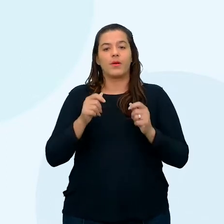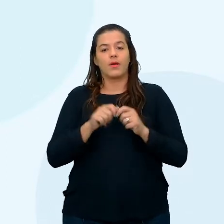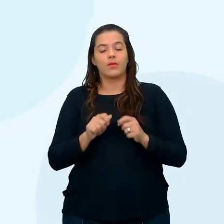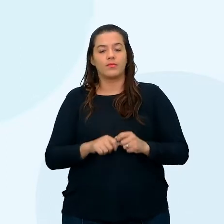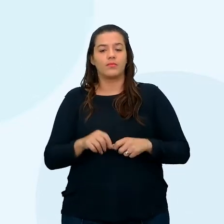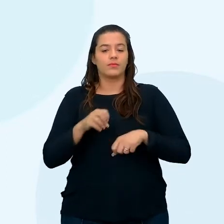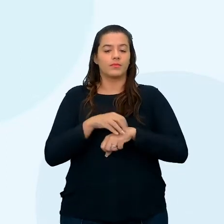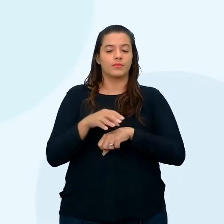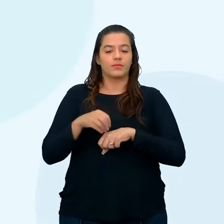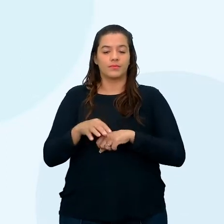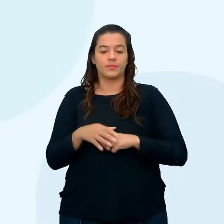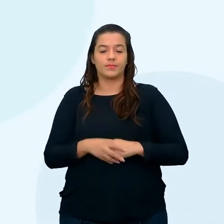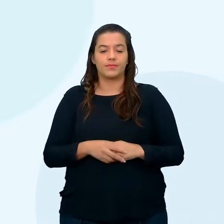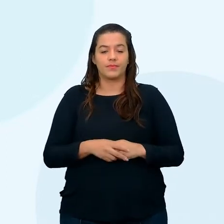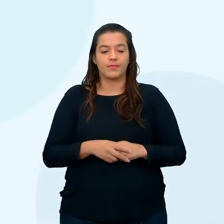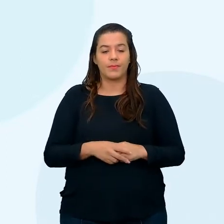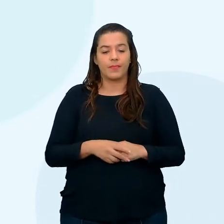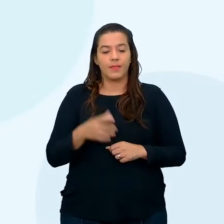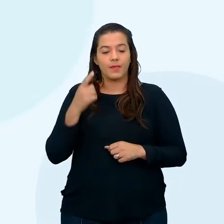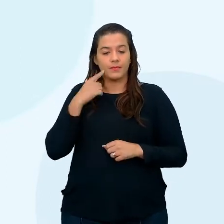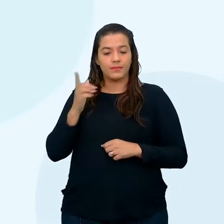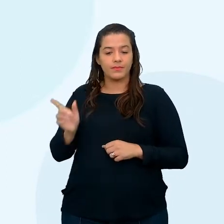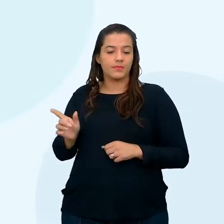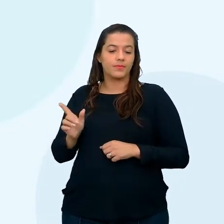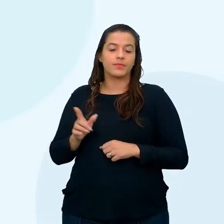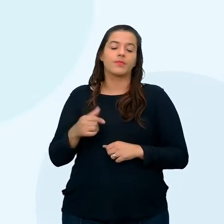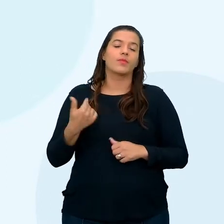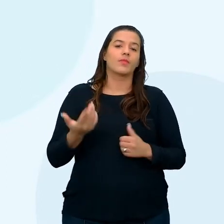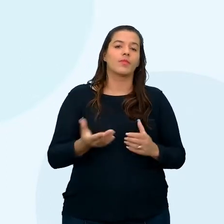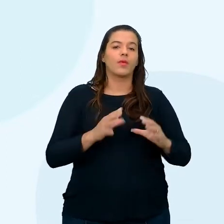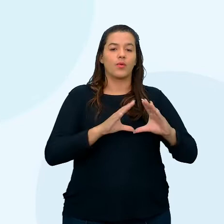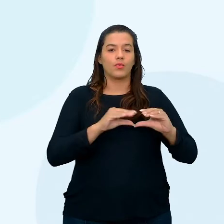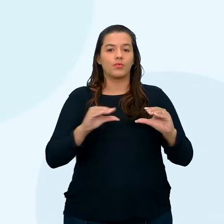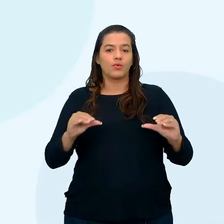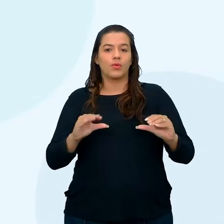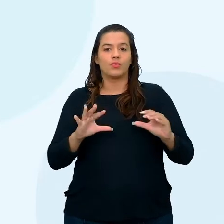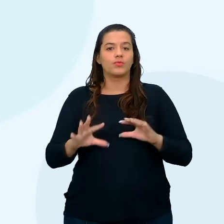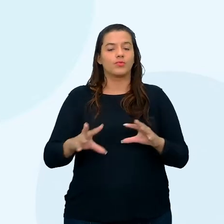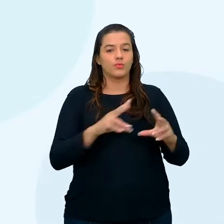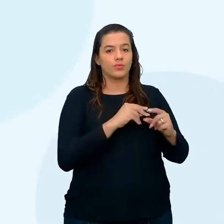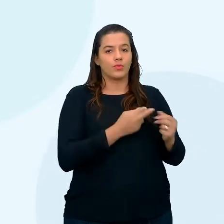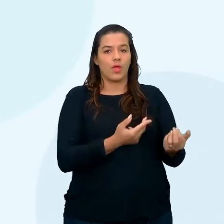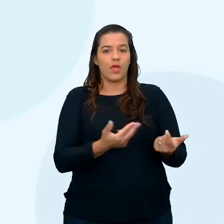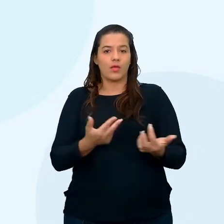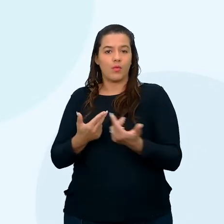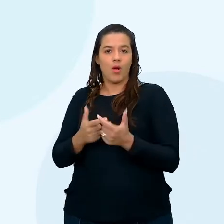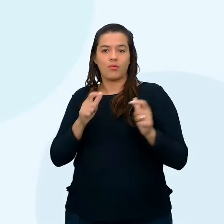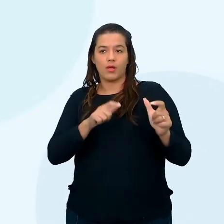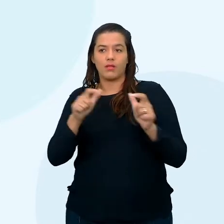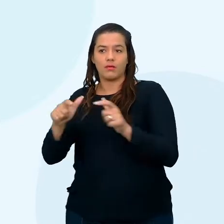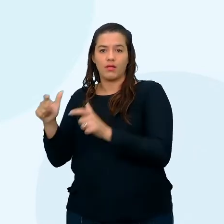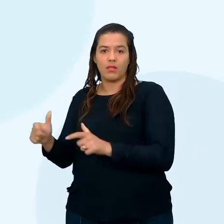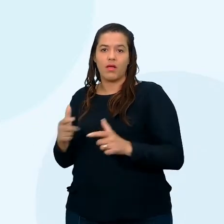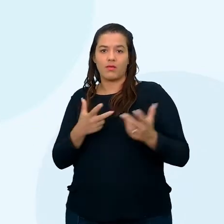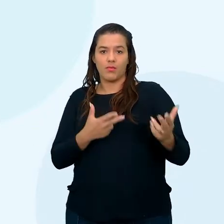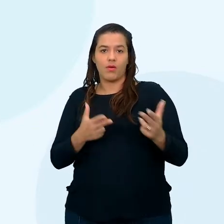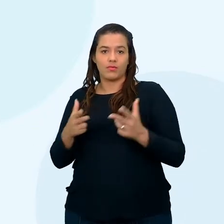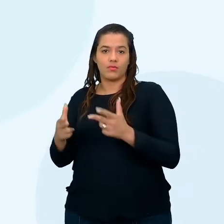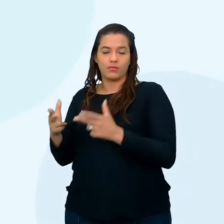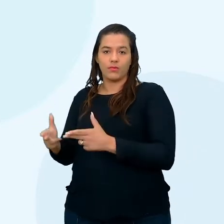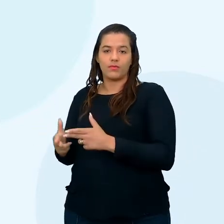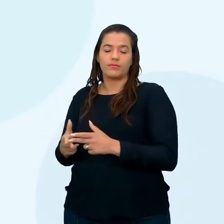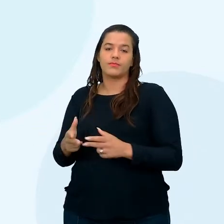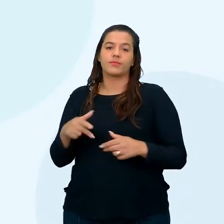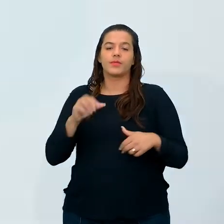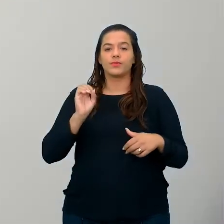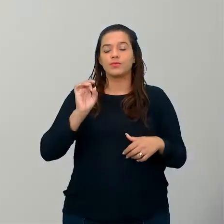algumas questões. Quais são elas? Será que o solo é igual em todos os lugares? Pro, o que você acha? Né? Só de olhar